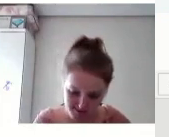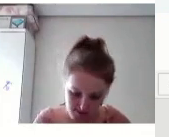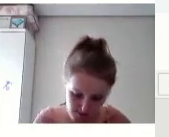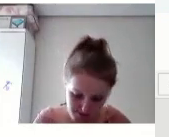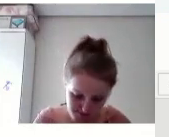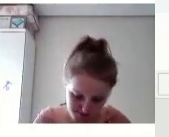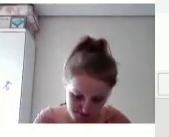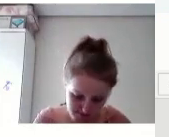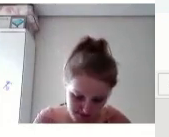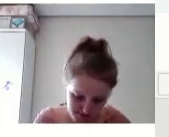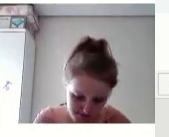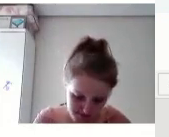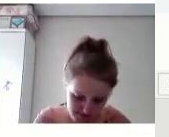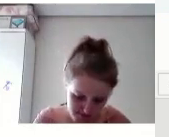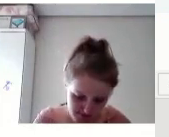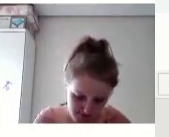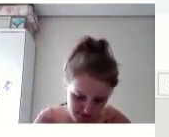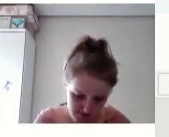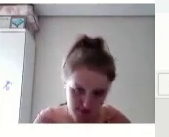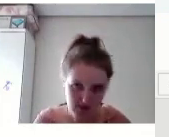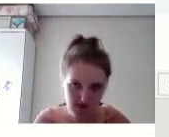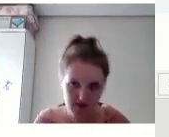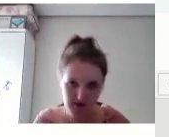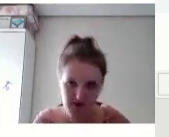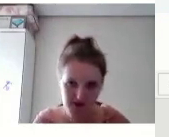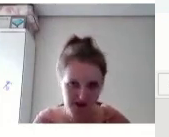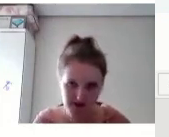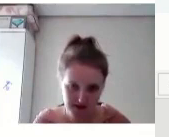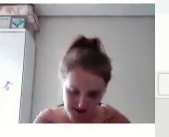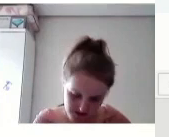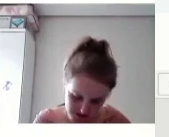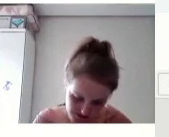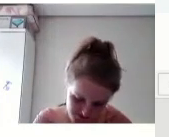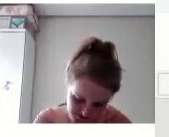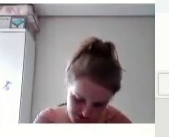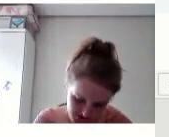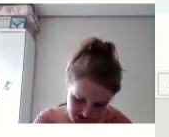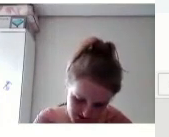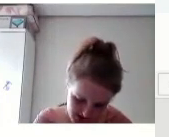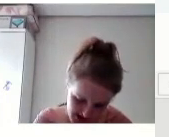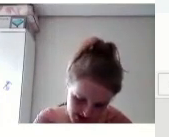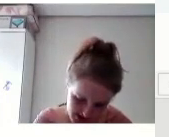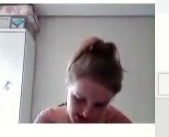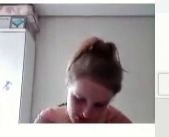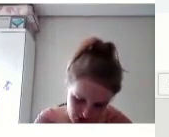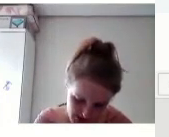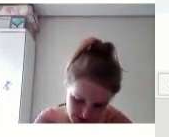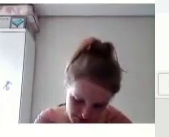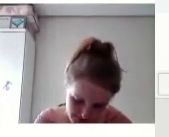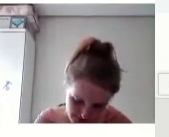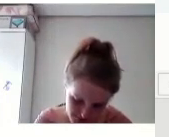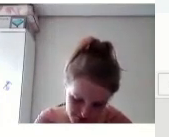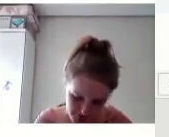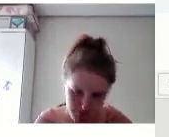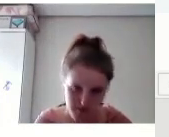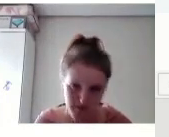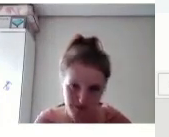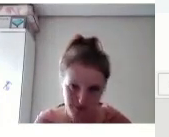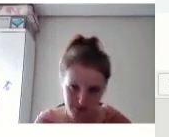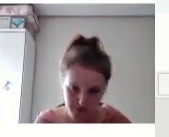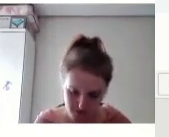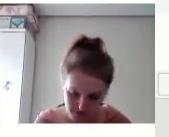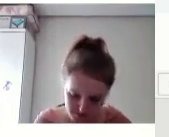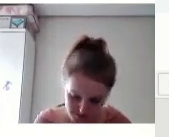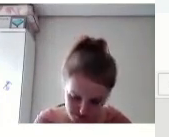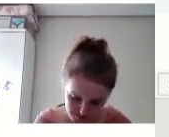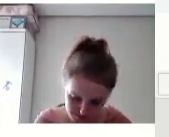mecânica clássica é a derivada parcial de L relativa ao Q ponto, né? Aqui, lembrando que Q, quem faz o papel de Q aqui é o campo,